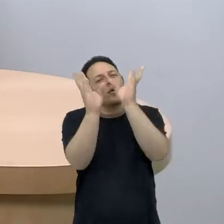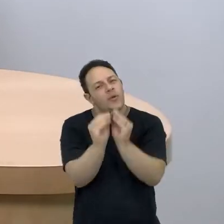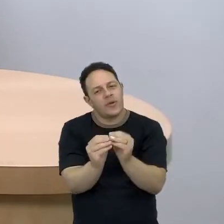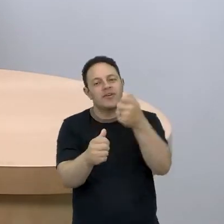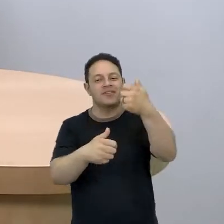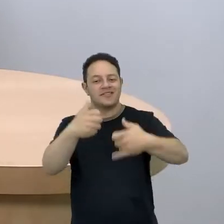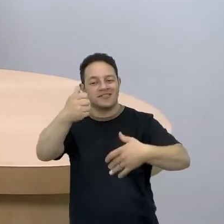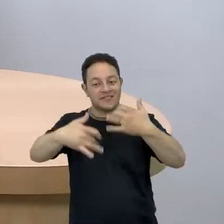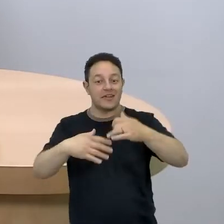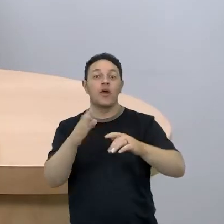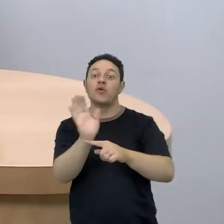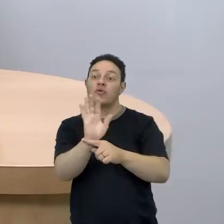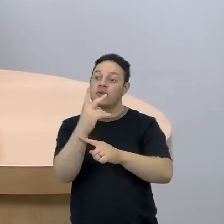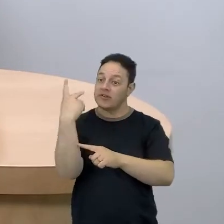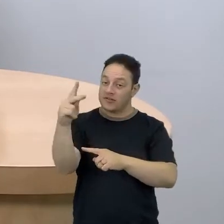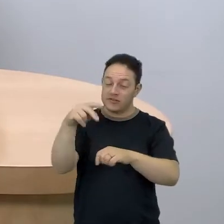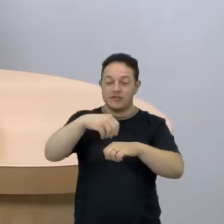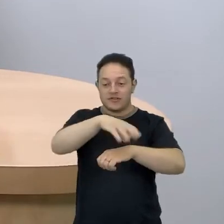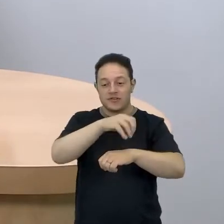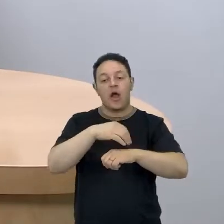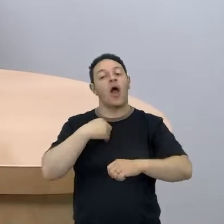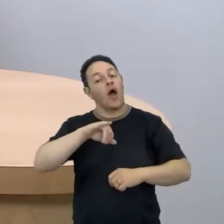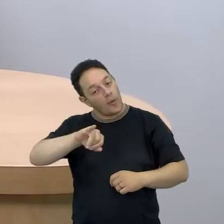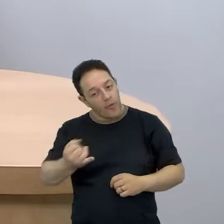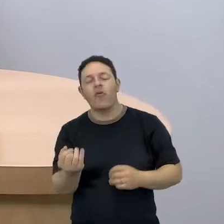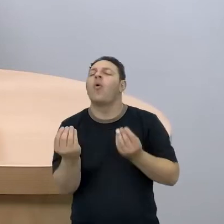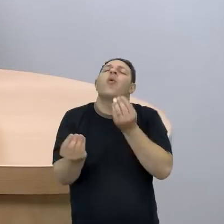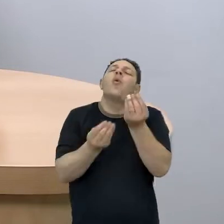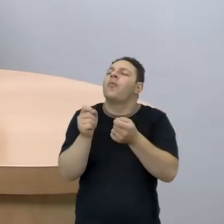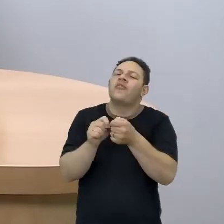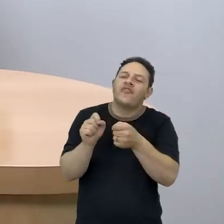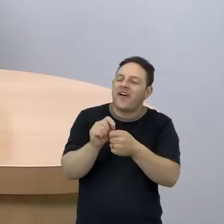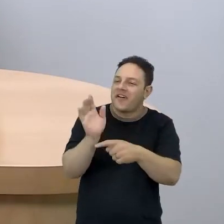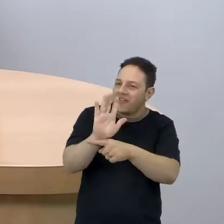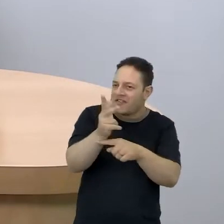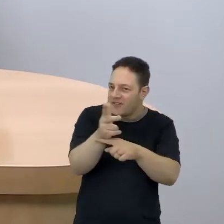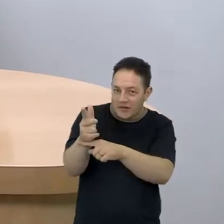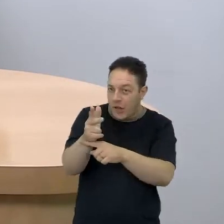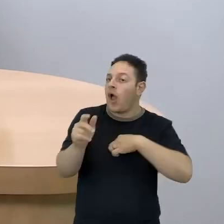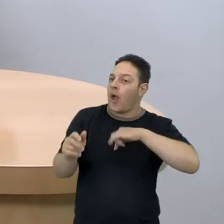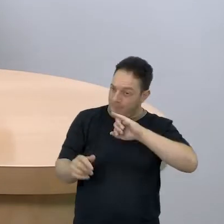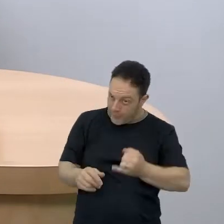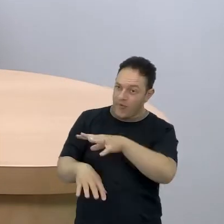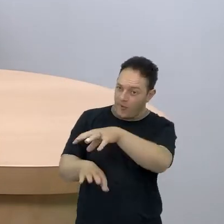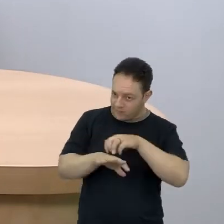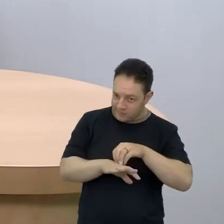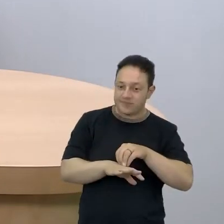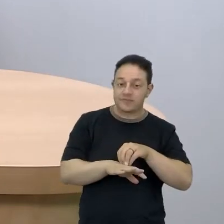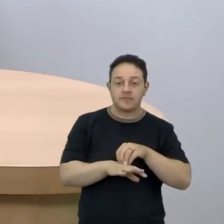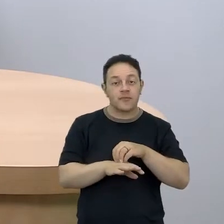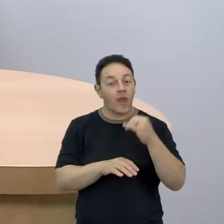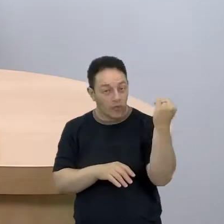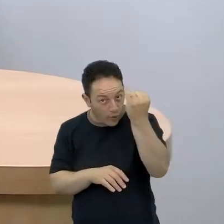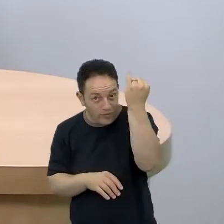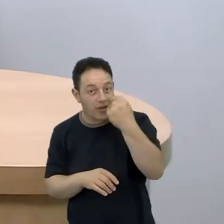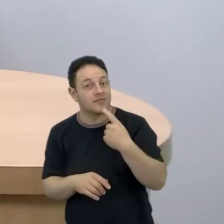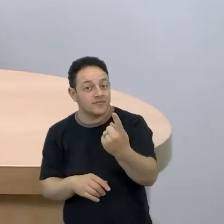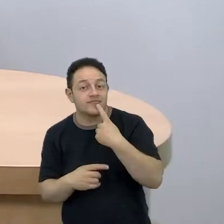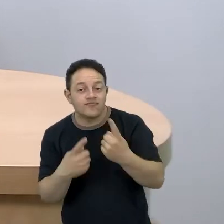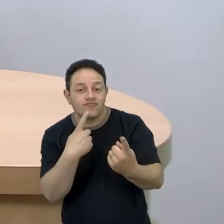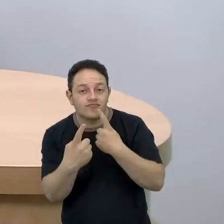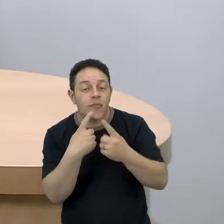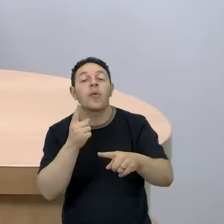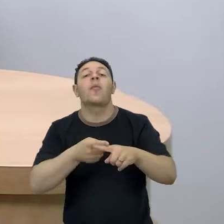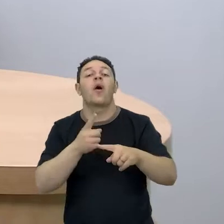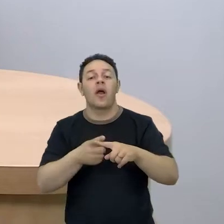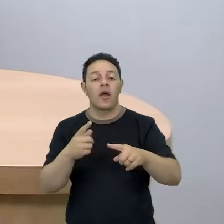né, de dicas, né, de como fazer um vídeo, né? Tá, legal. Então é importante essa conversa aqui, gente, porque, na verdade, a gente